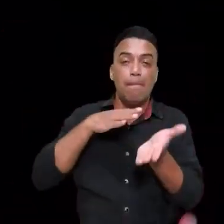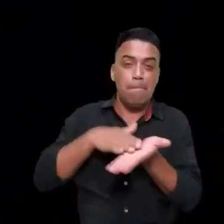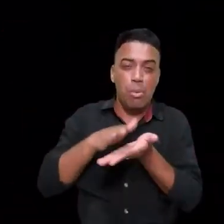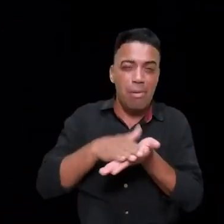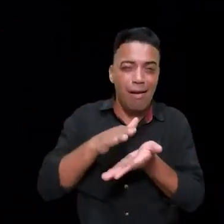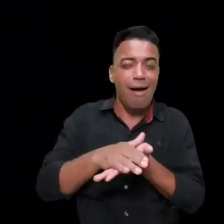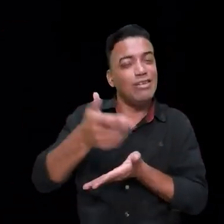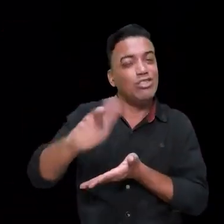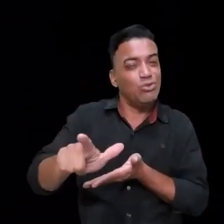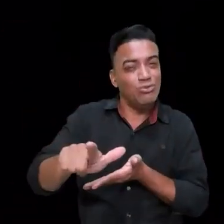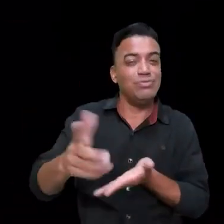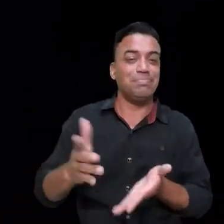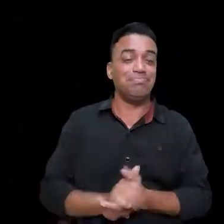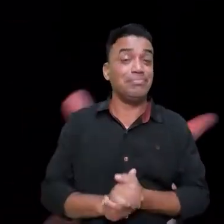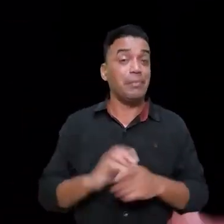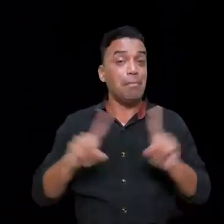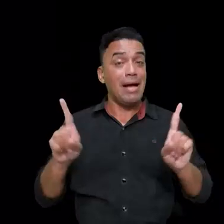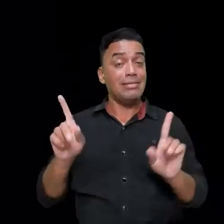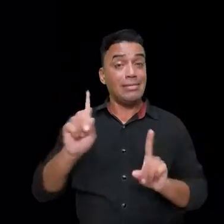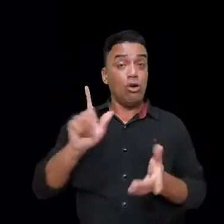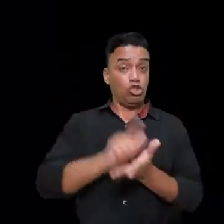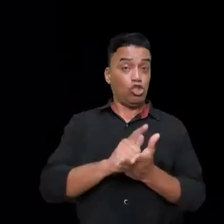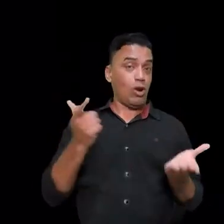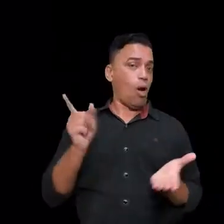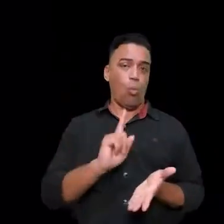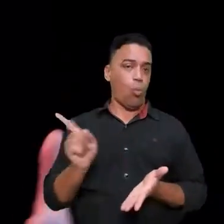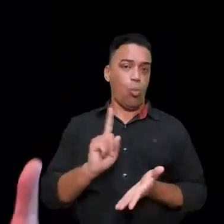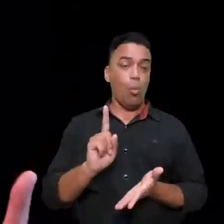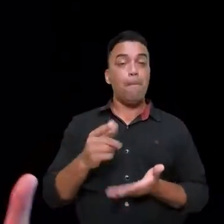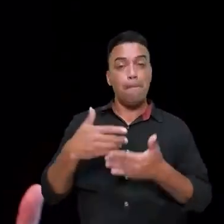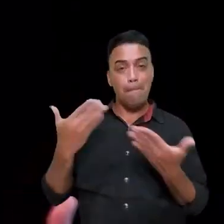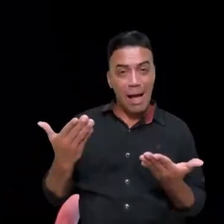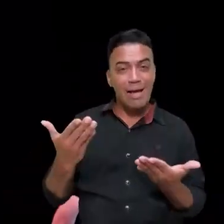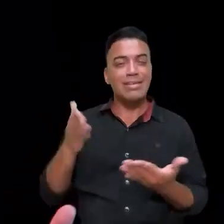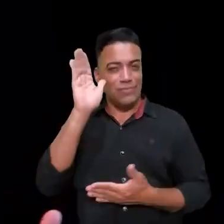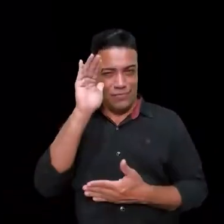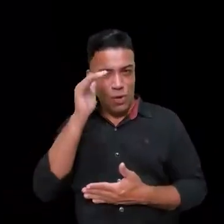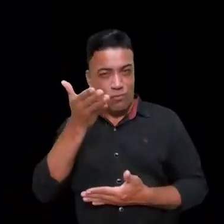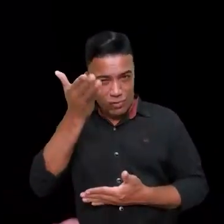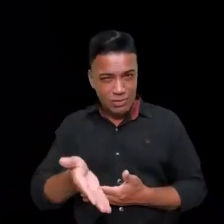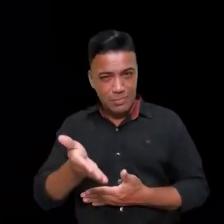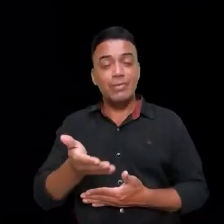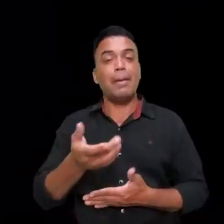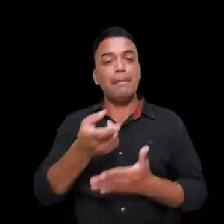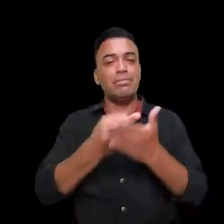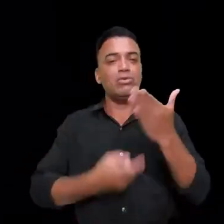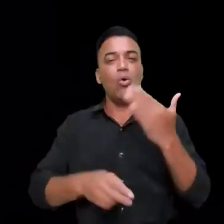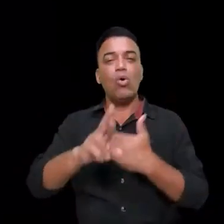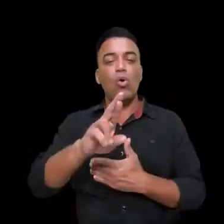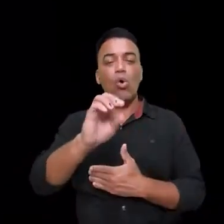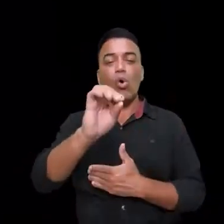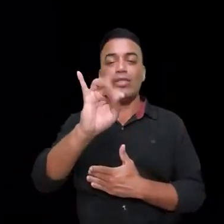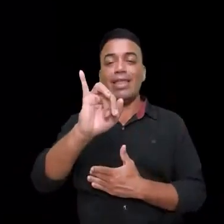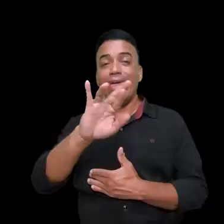trazê-los às páginas de novo, mas não nas páginas de jornal, mas como você mesmo observou, são roteiros porque eu tenho